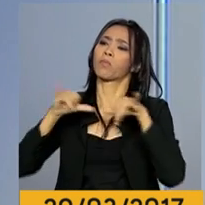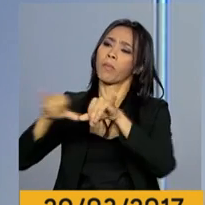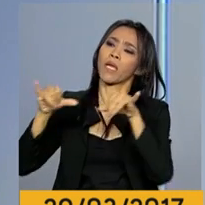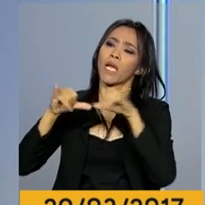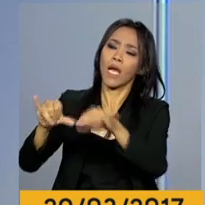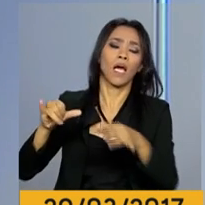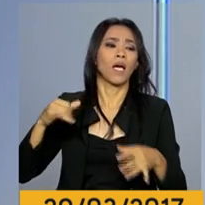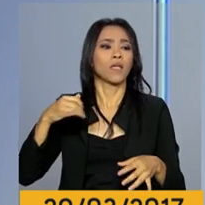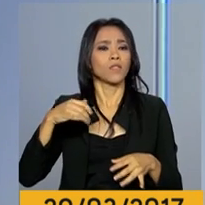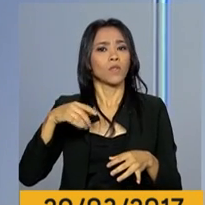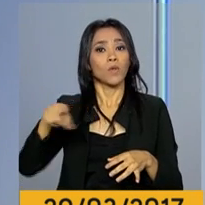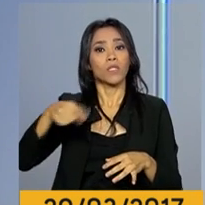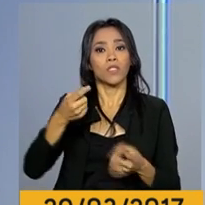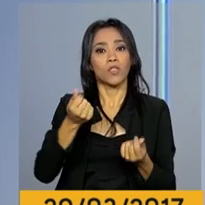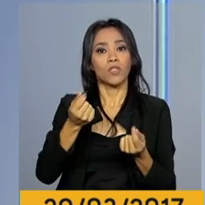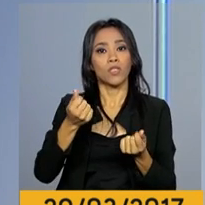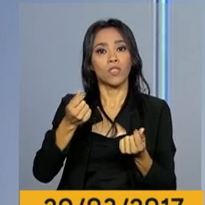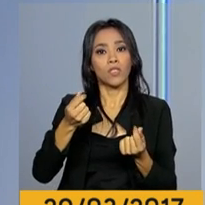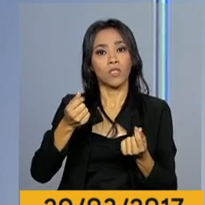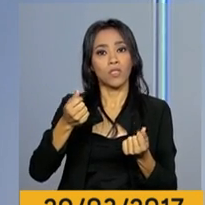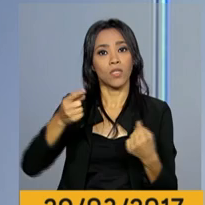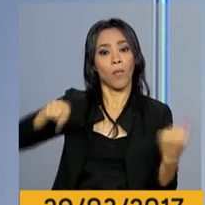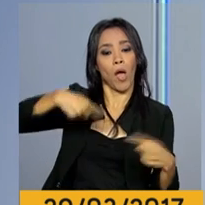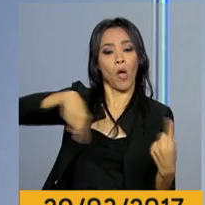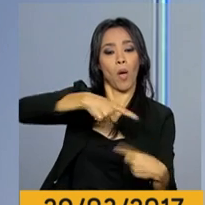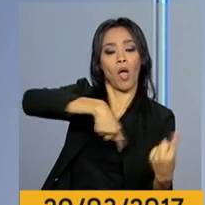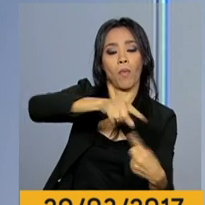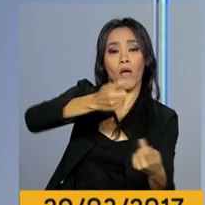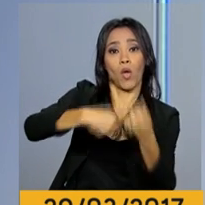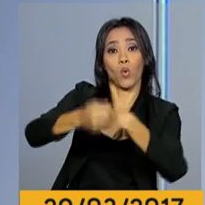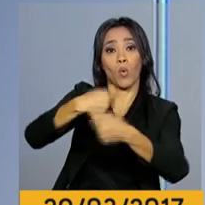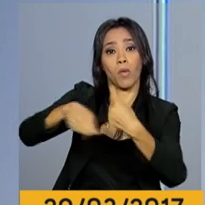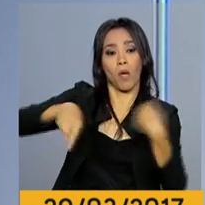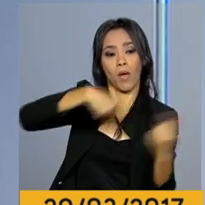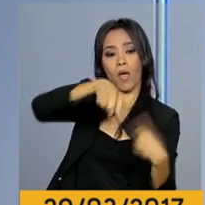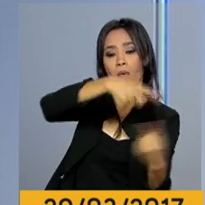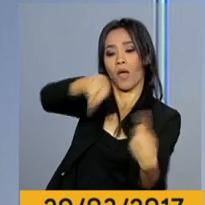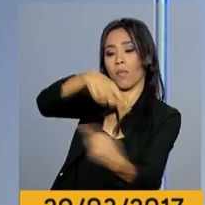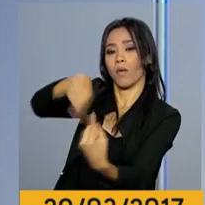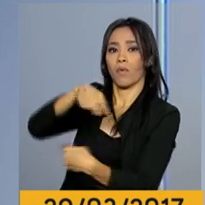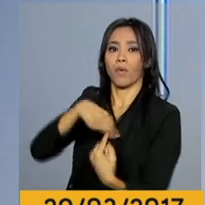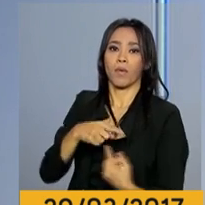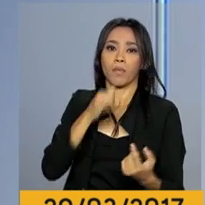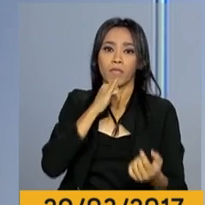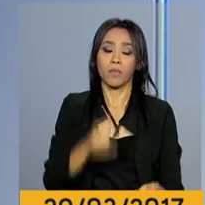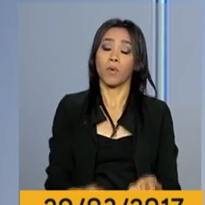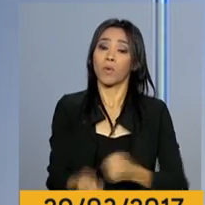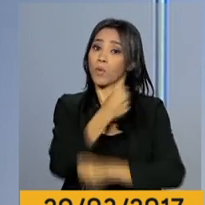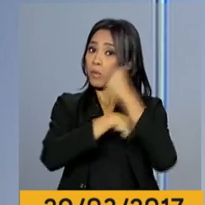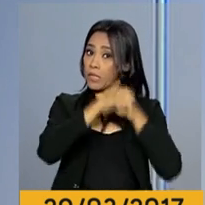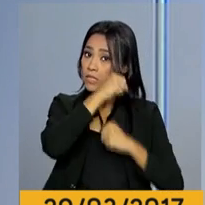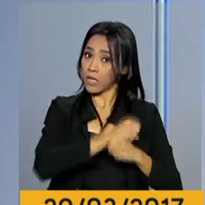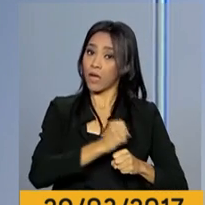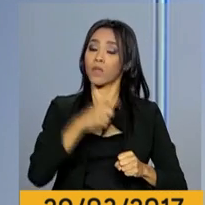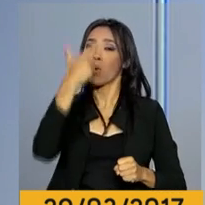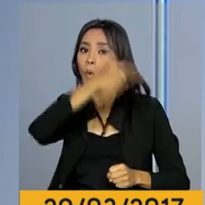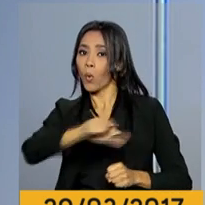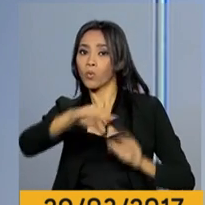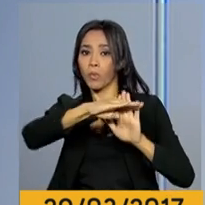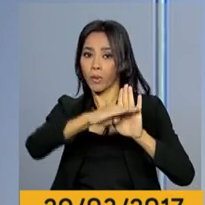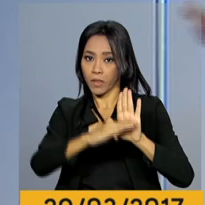portanto movimentando a economia nacional no ano passado o minha casa minha vida que é um programa